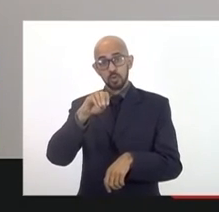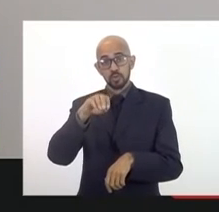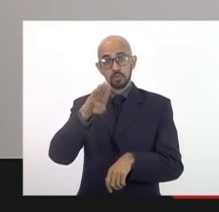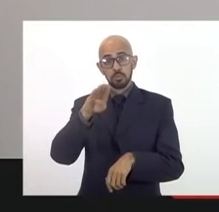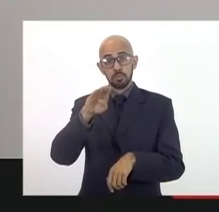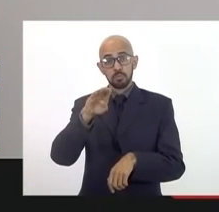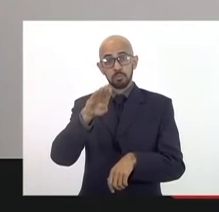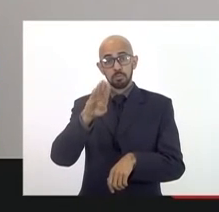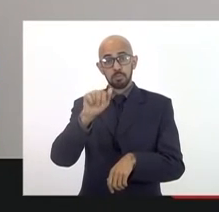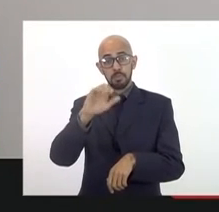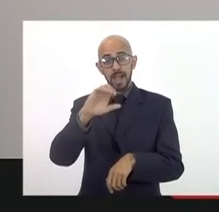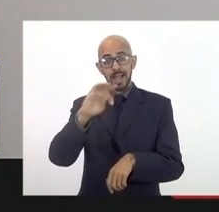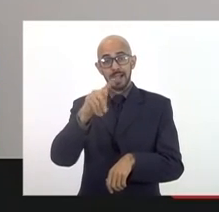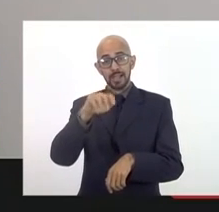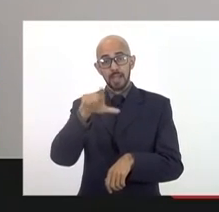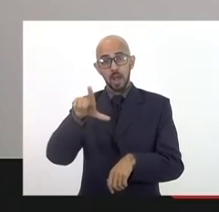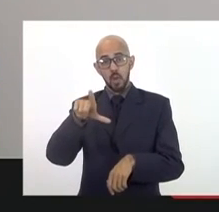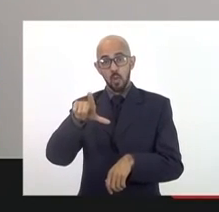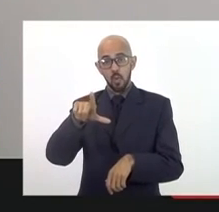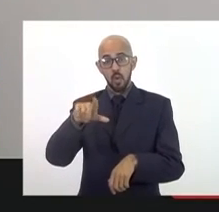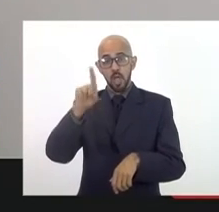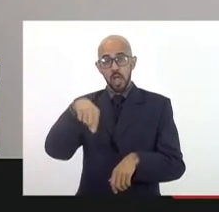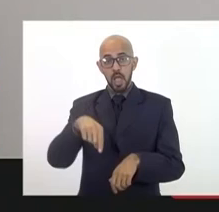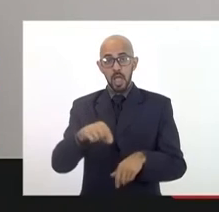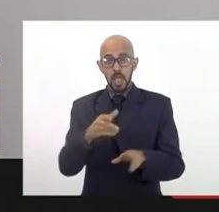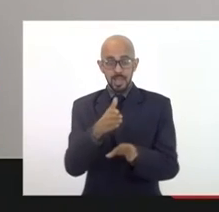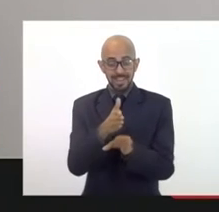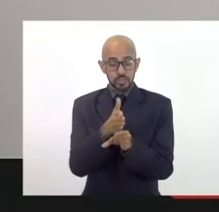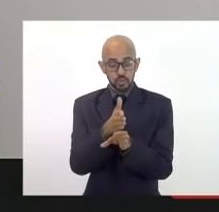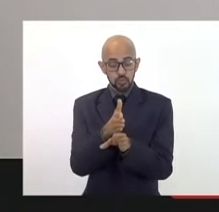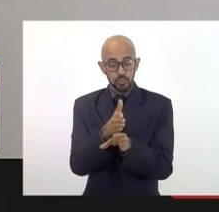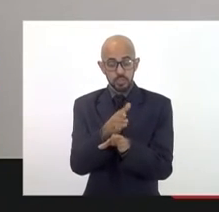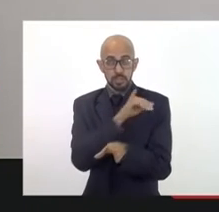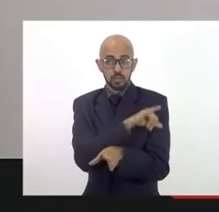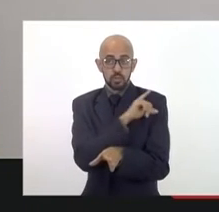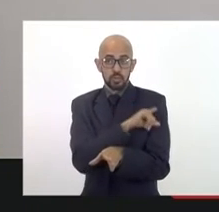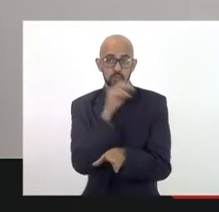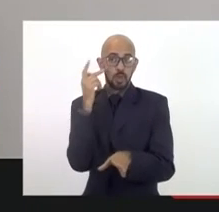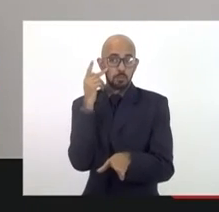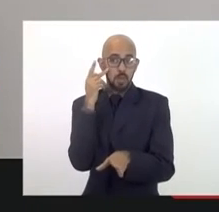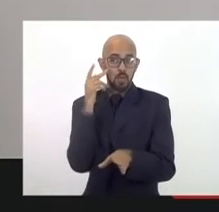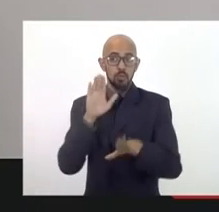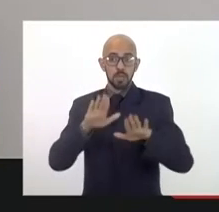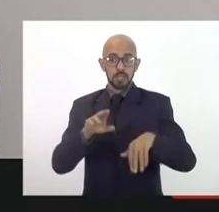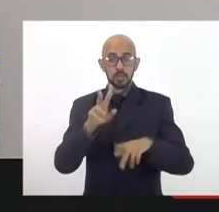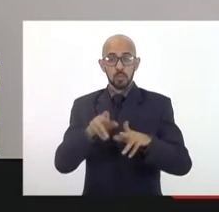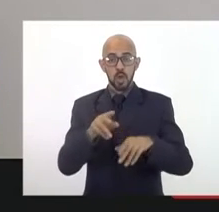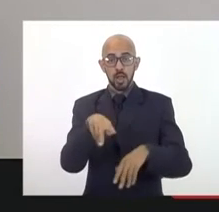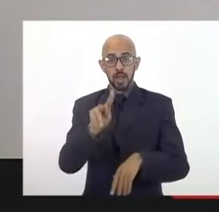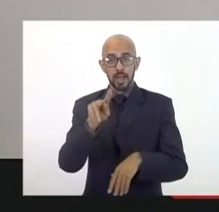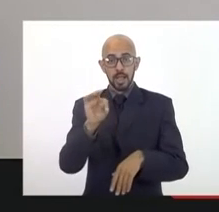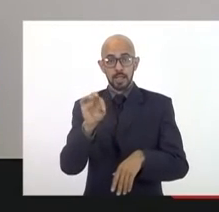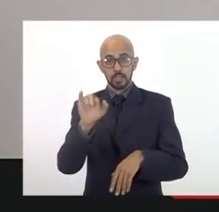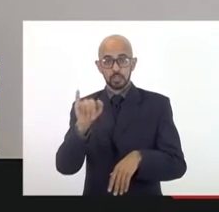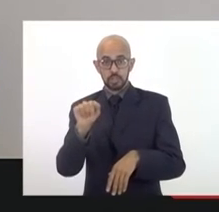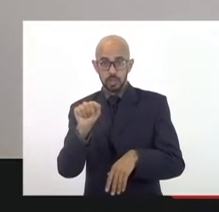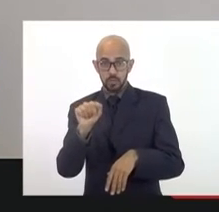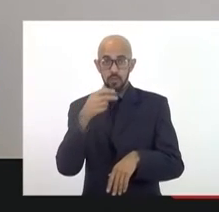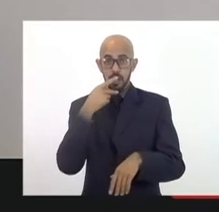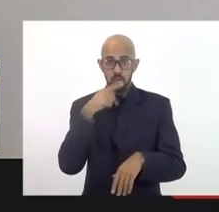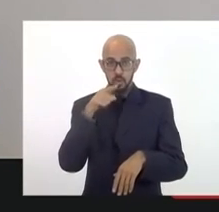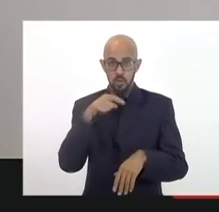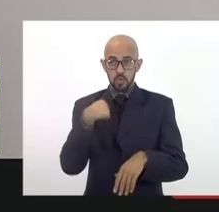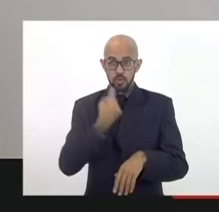mas na realidade é na divisa do Rio. Mas como, não sei se a Kátia falou, a gente sempre colocou,